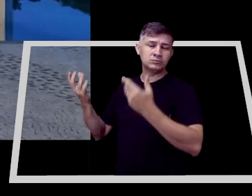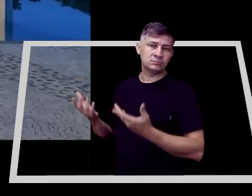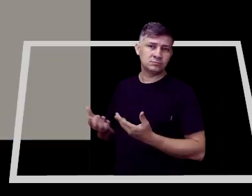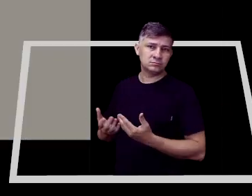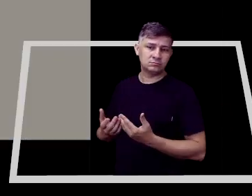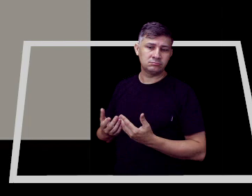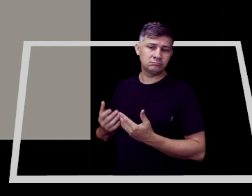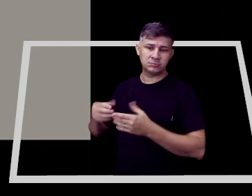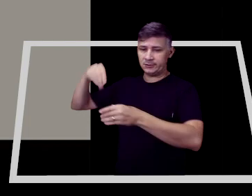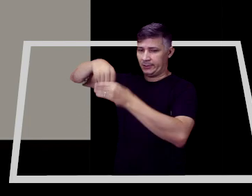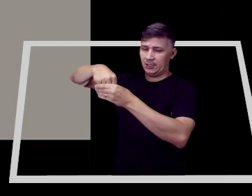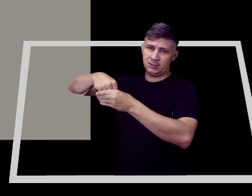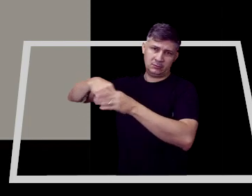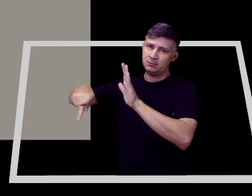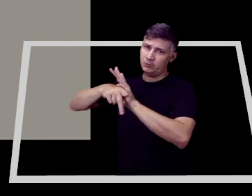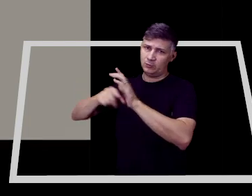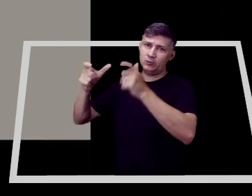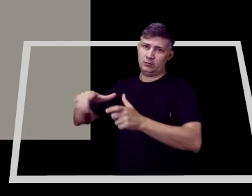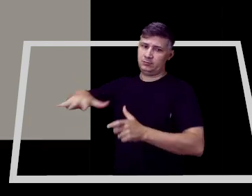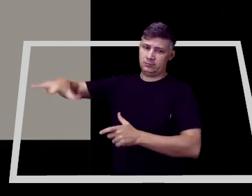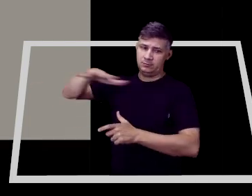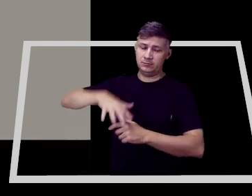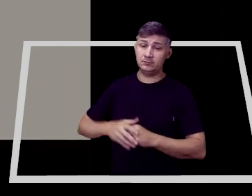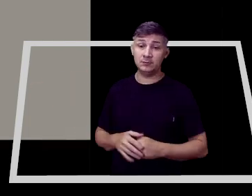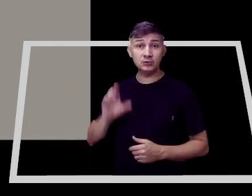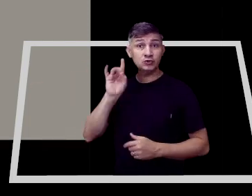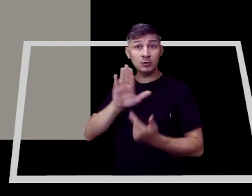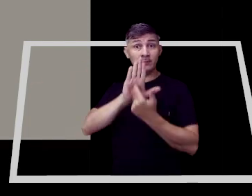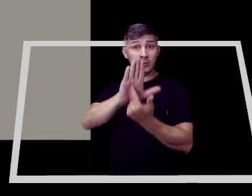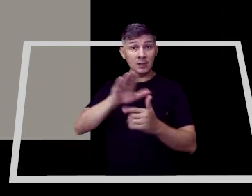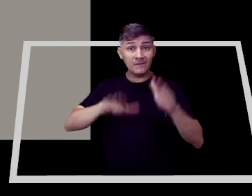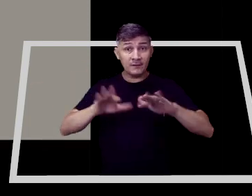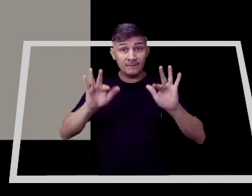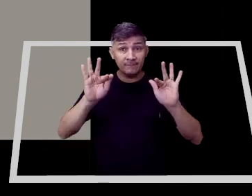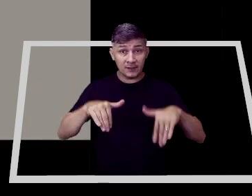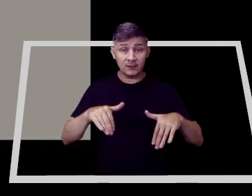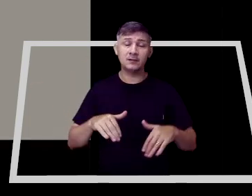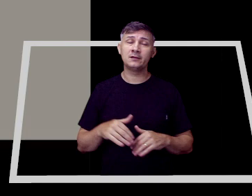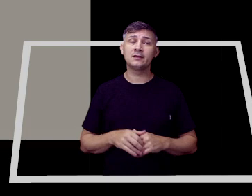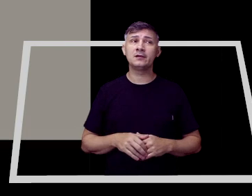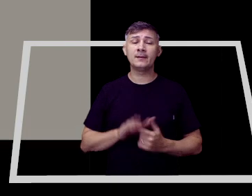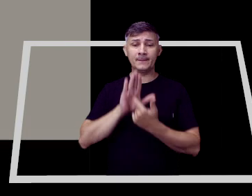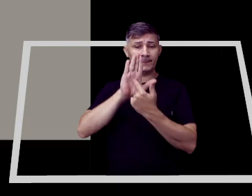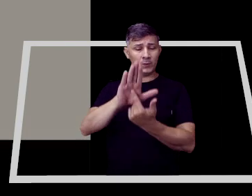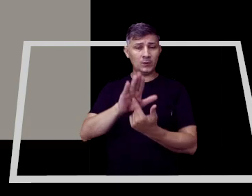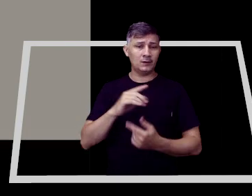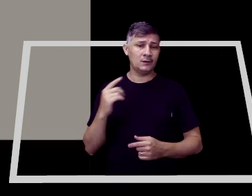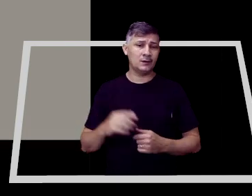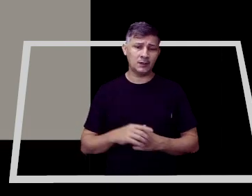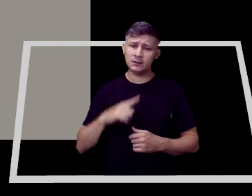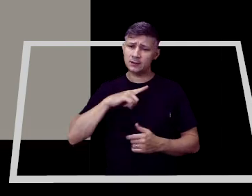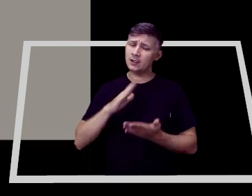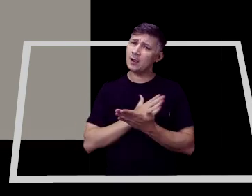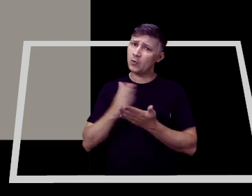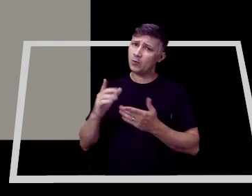lanterna do próprio espaço. E acho que só para, talvez, finalizar, a gente tem algumas